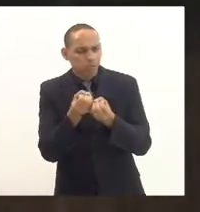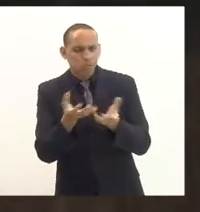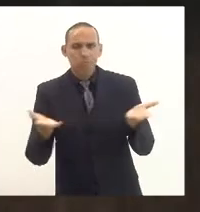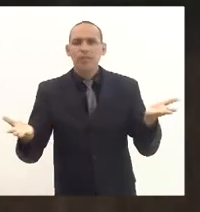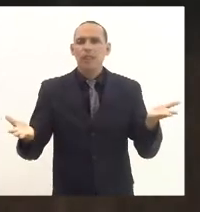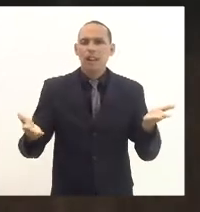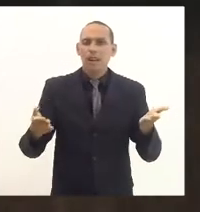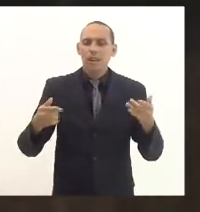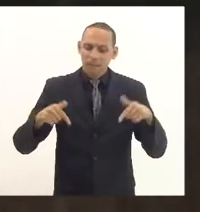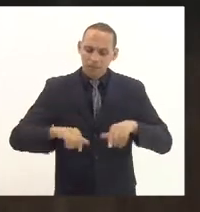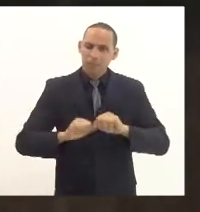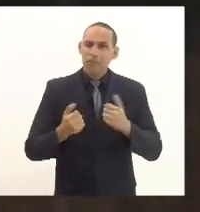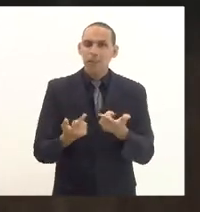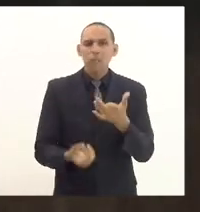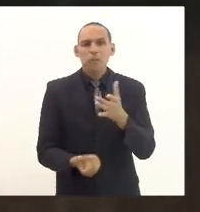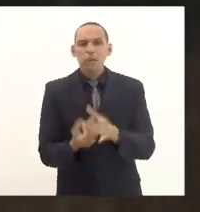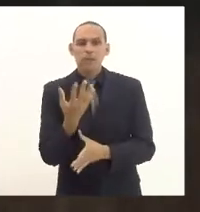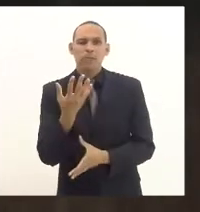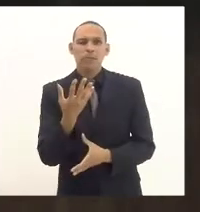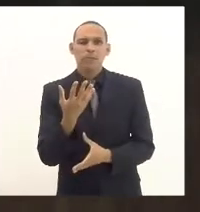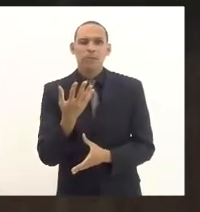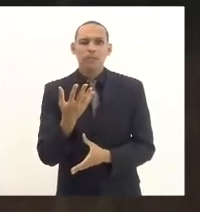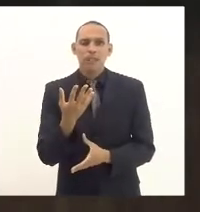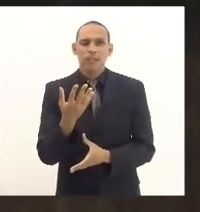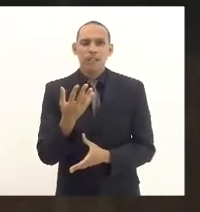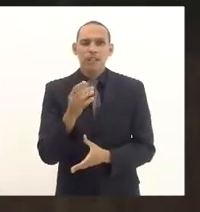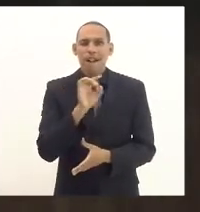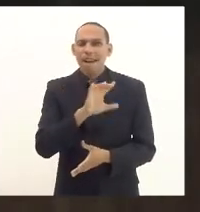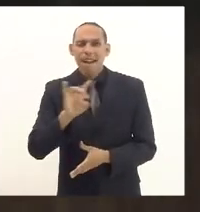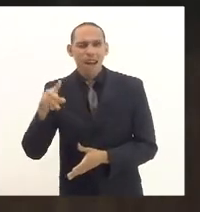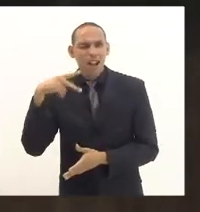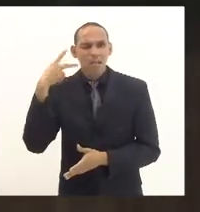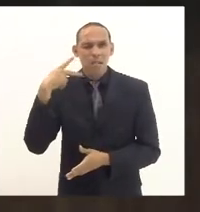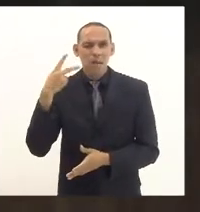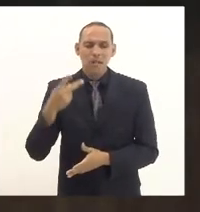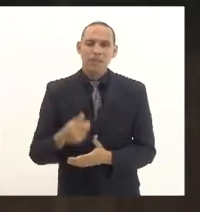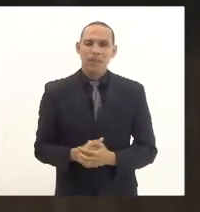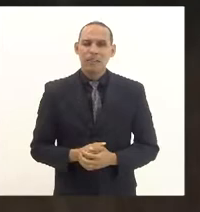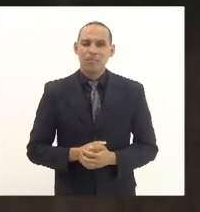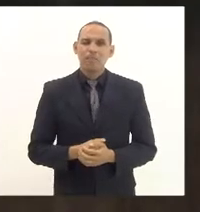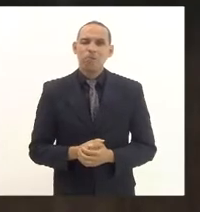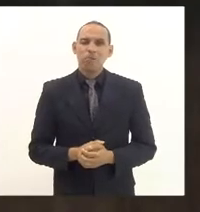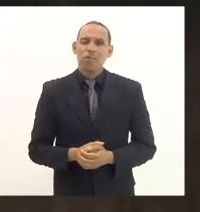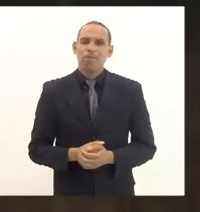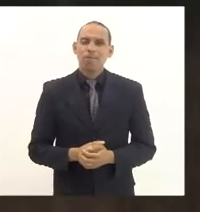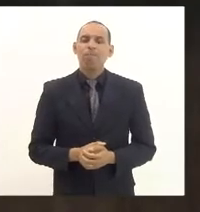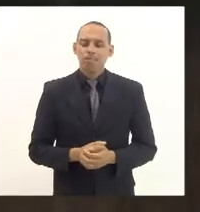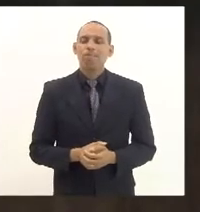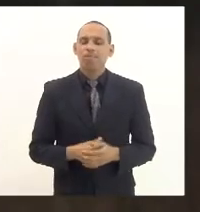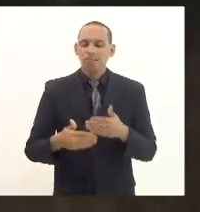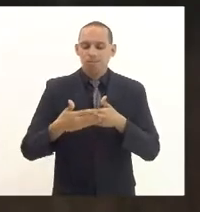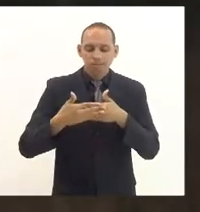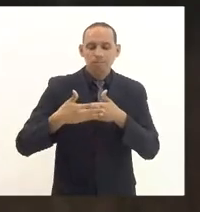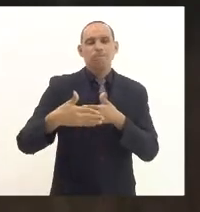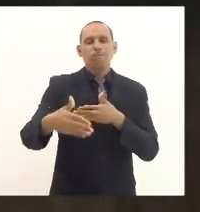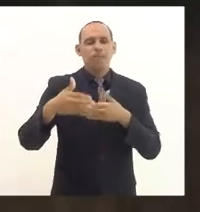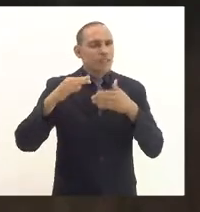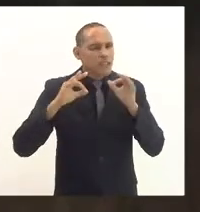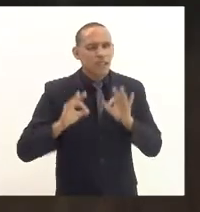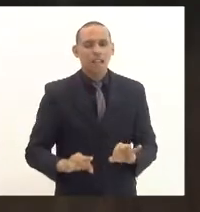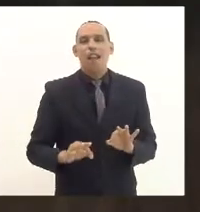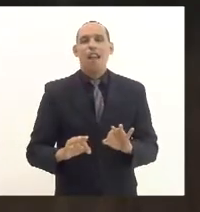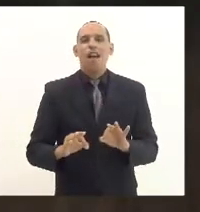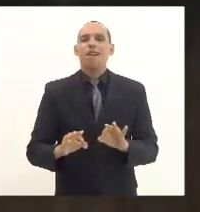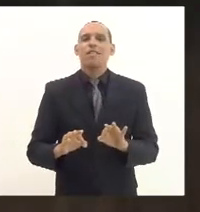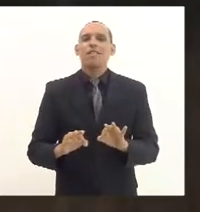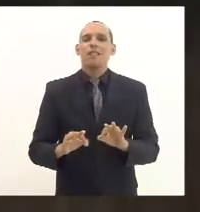casa tem produzido através de cada parlamentar, vai com certeza sair na